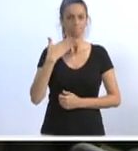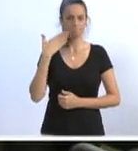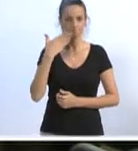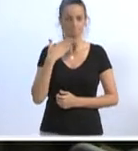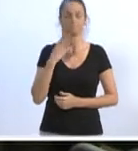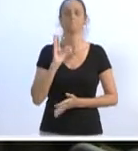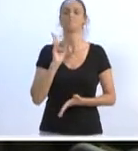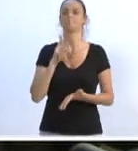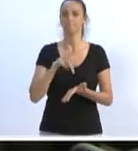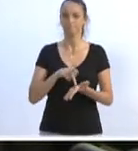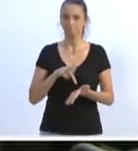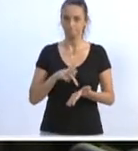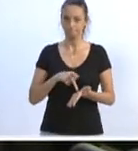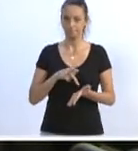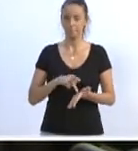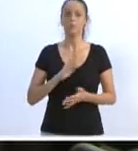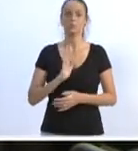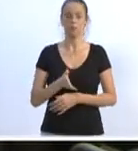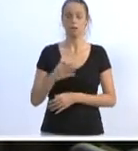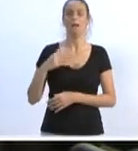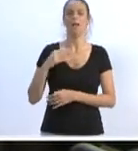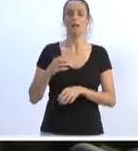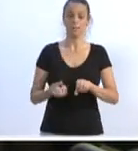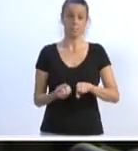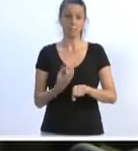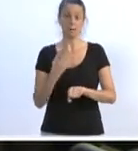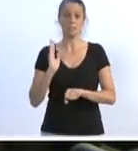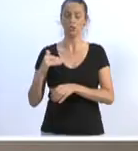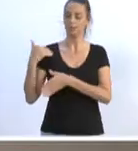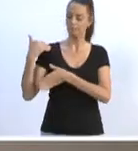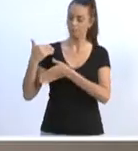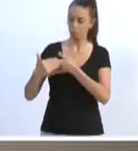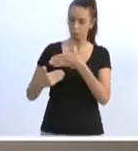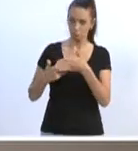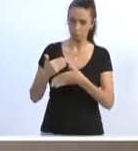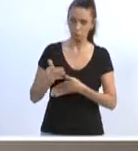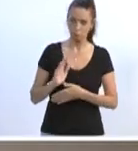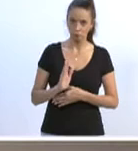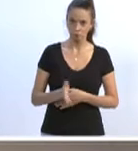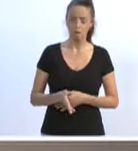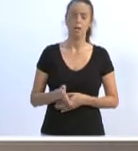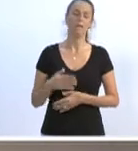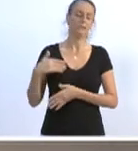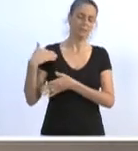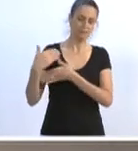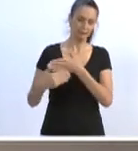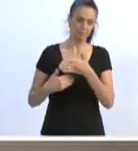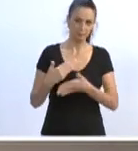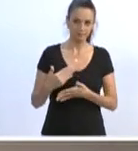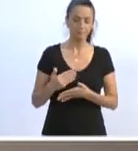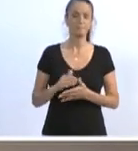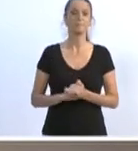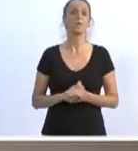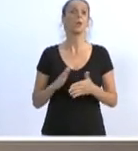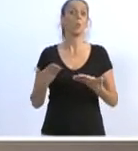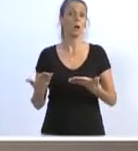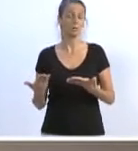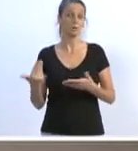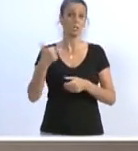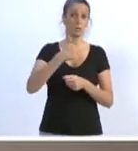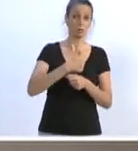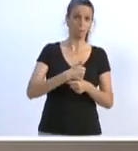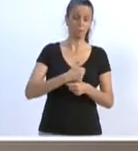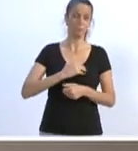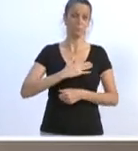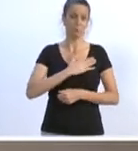reconhecível que já houve avanço no samae desde a primeira gestão do nosso prefeito napoleão bernardes porém precisamos